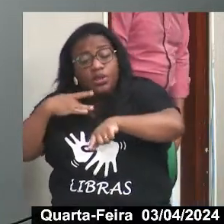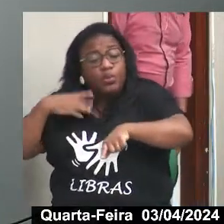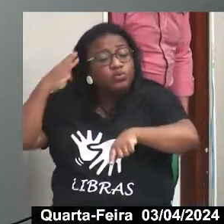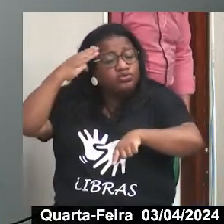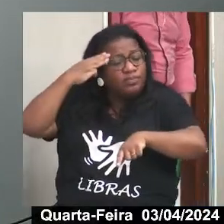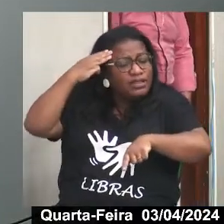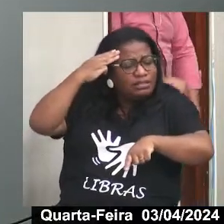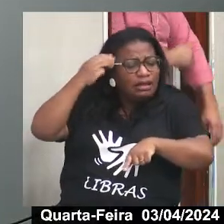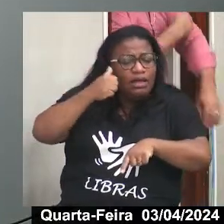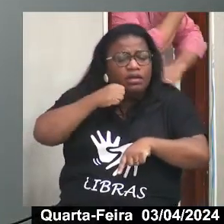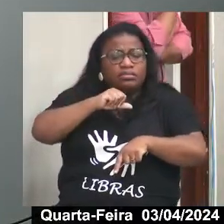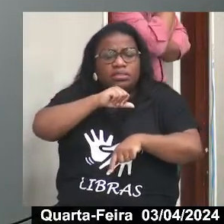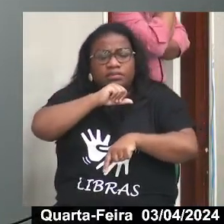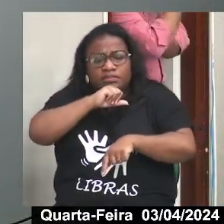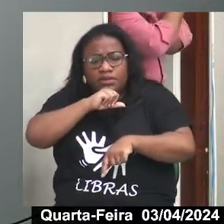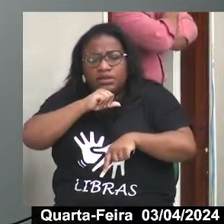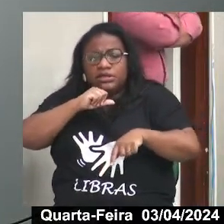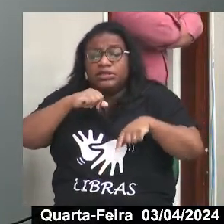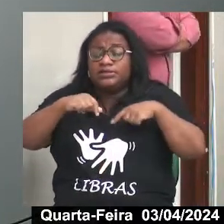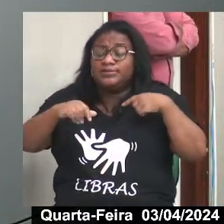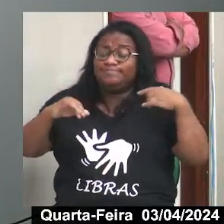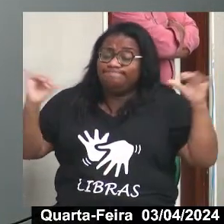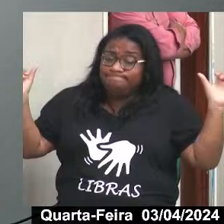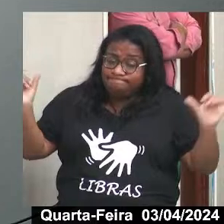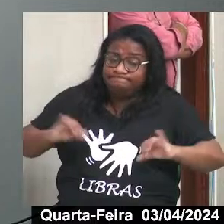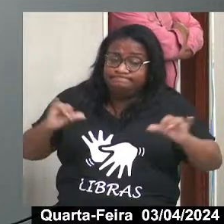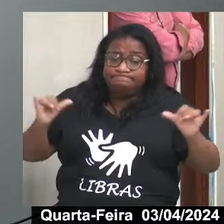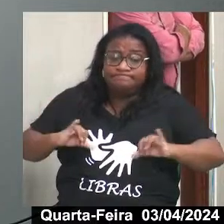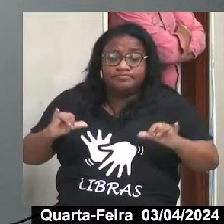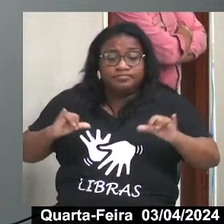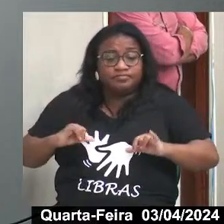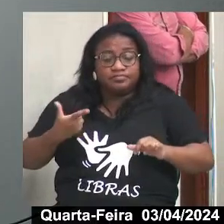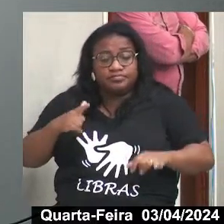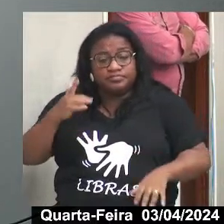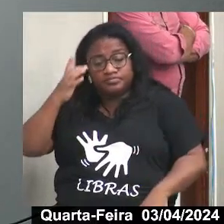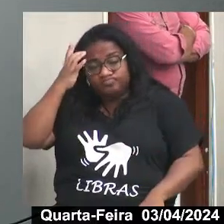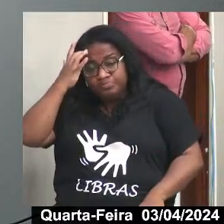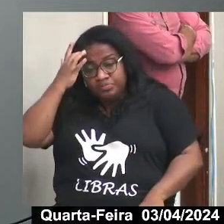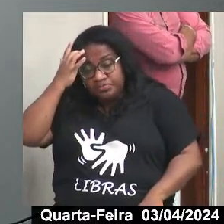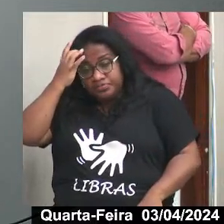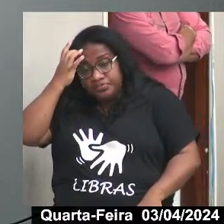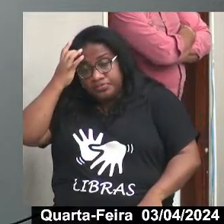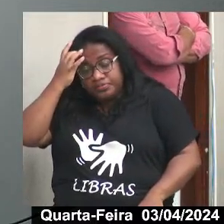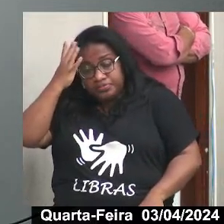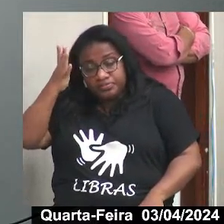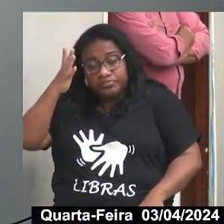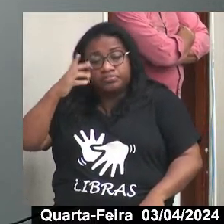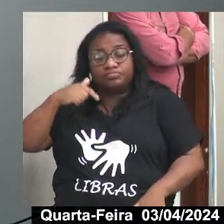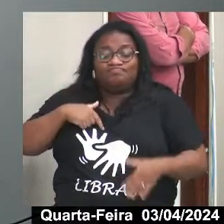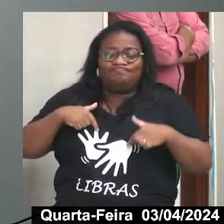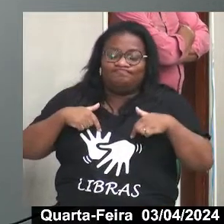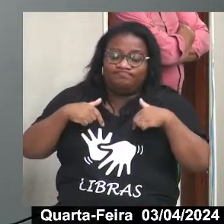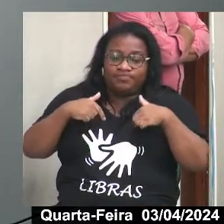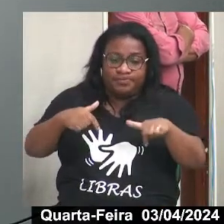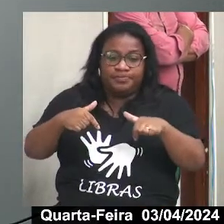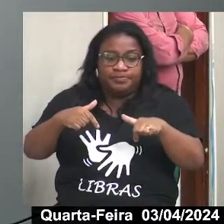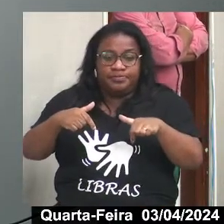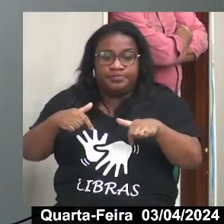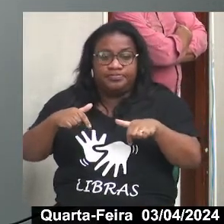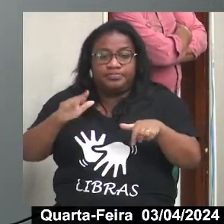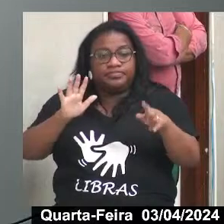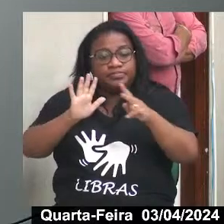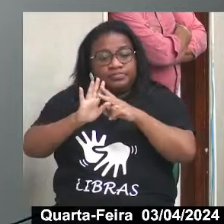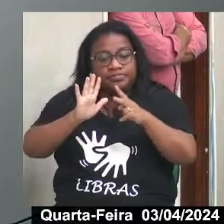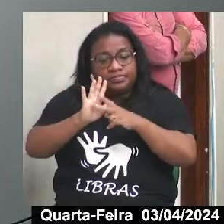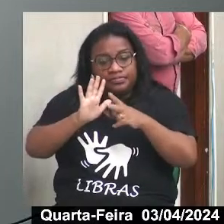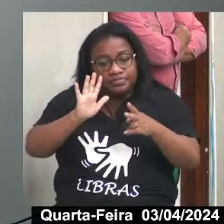da saúde mental dessas mães, que a gente sabe que o dia a dia não é fácil, muito amor, mas também é muita luta. Então nós